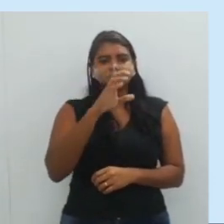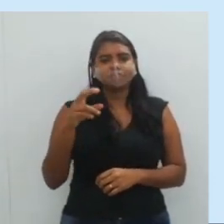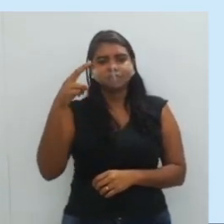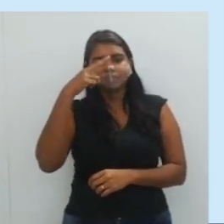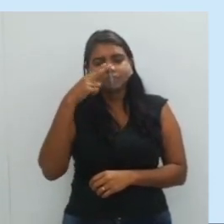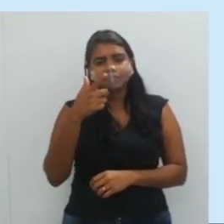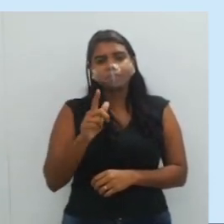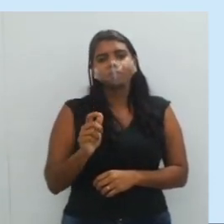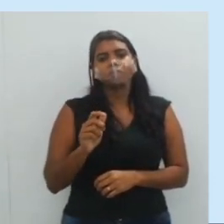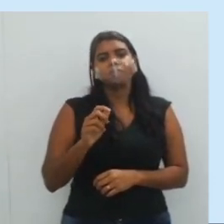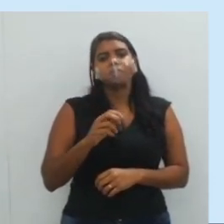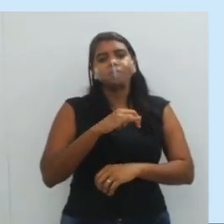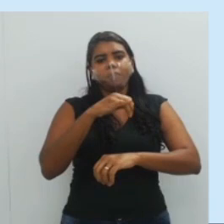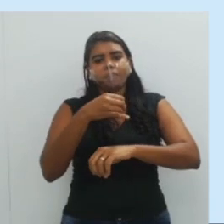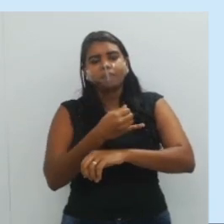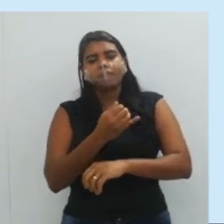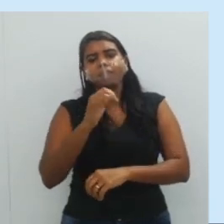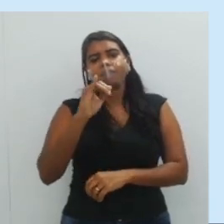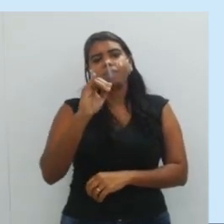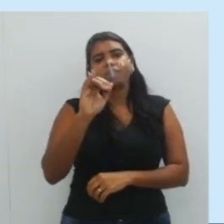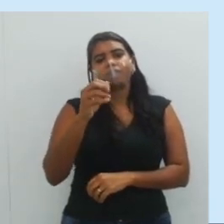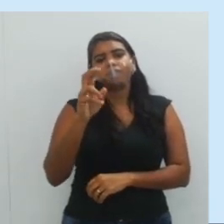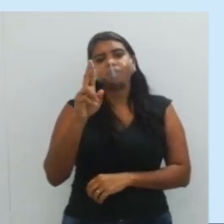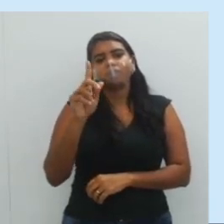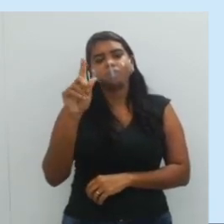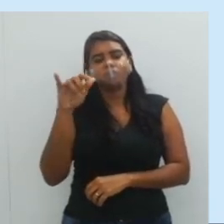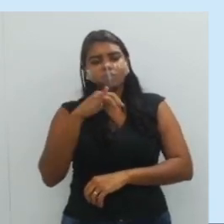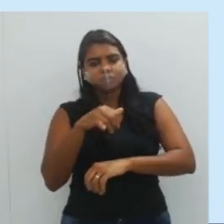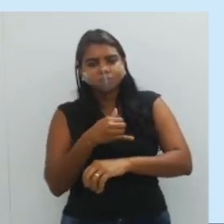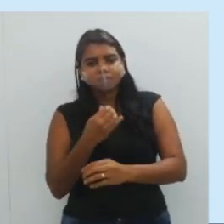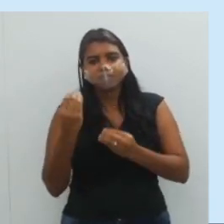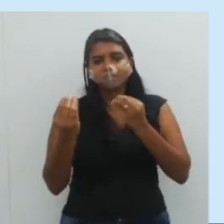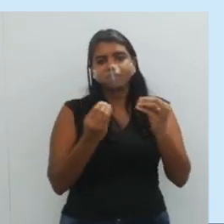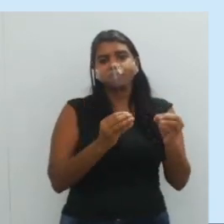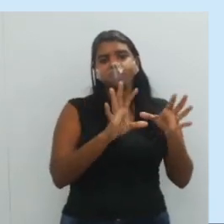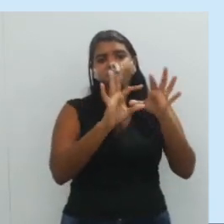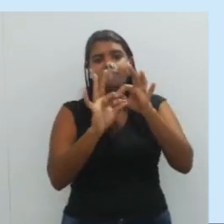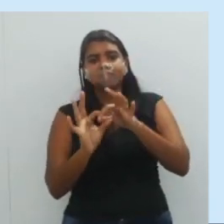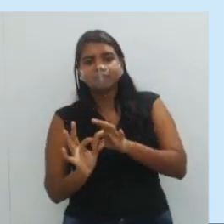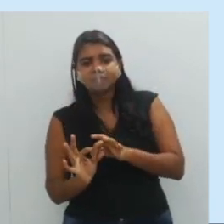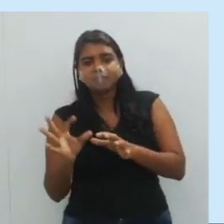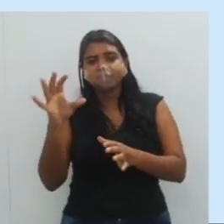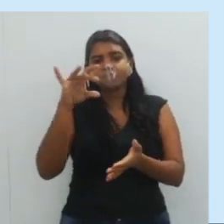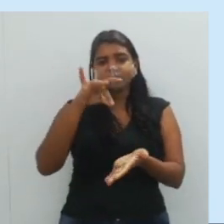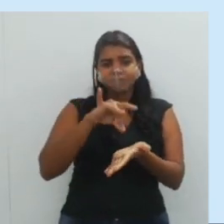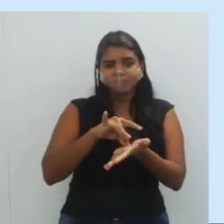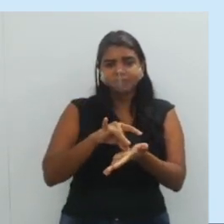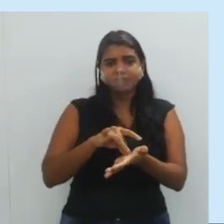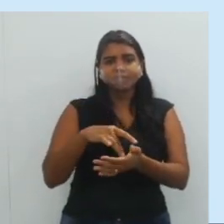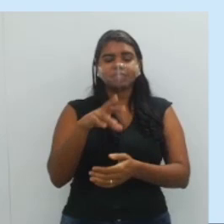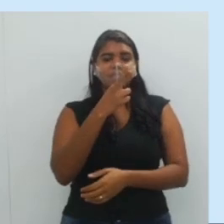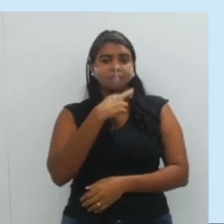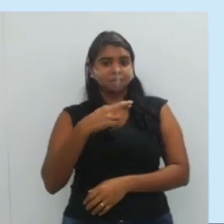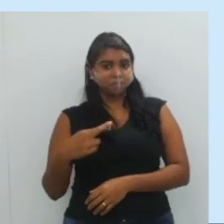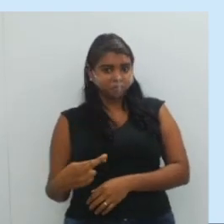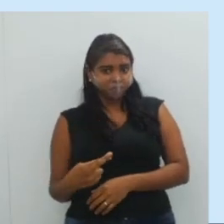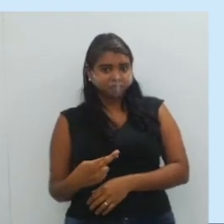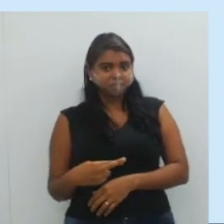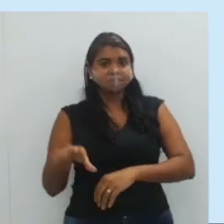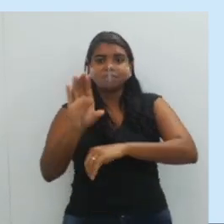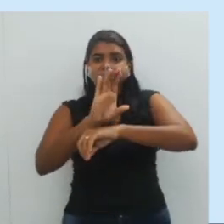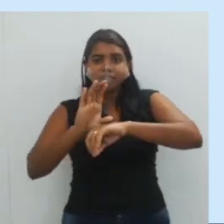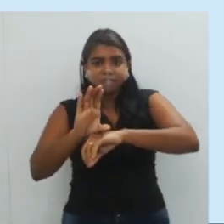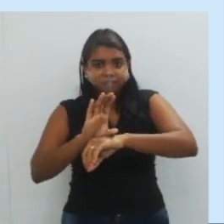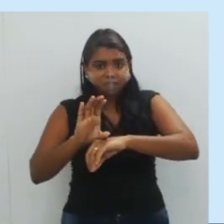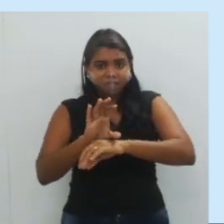outro para o judaísmo. Esses dois vão ter o quê? A conotação, ou seja, o sentido religioso. E a